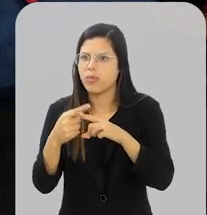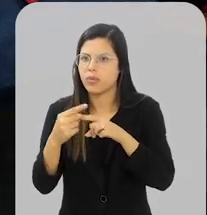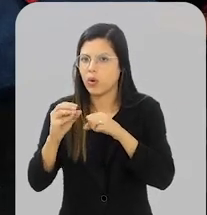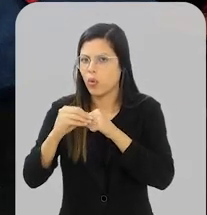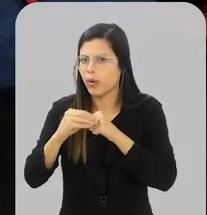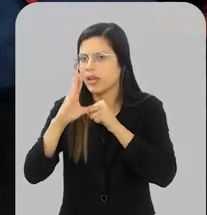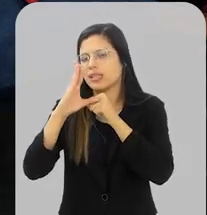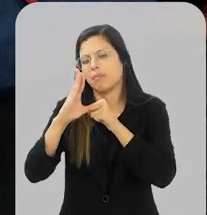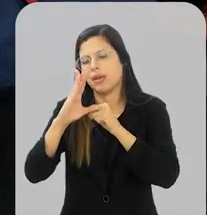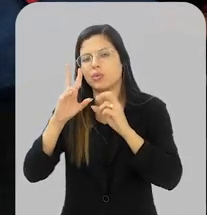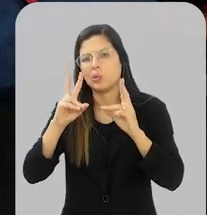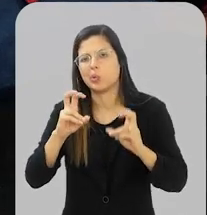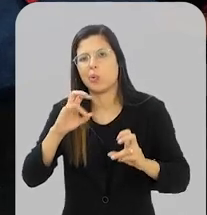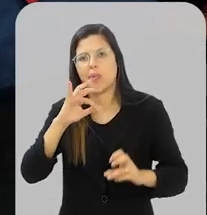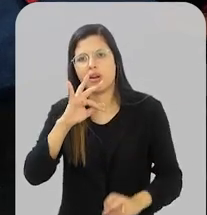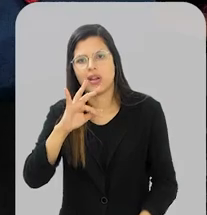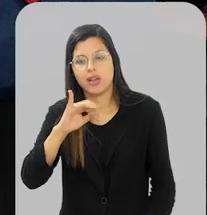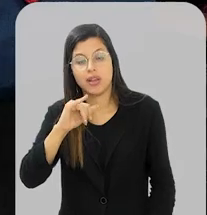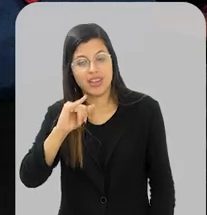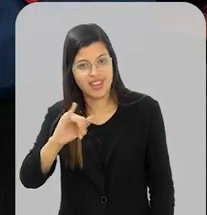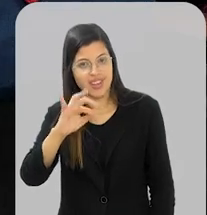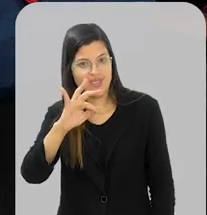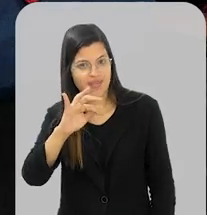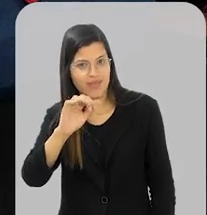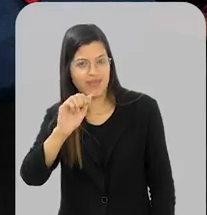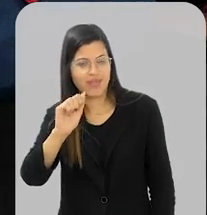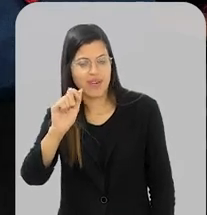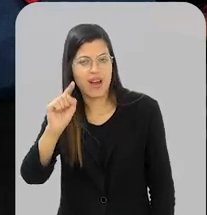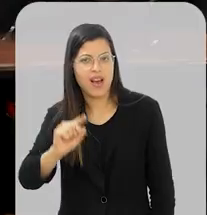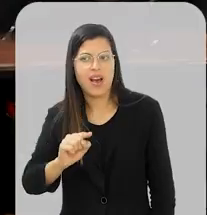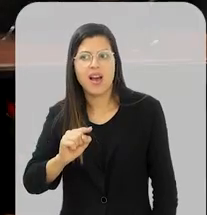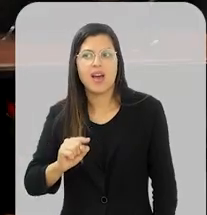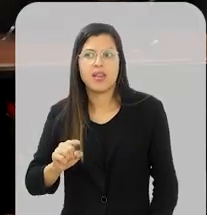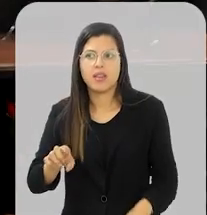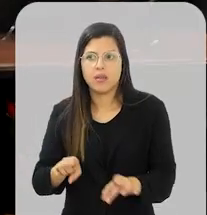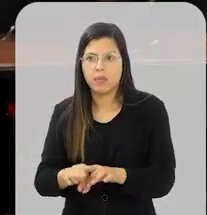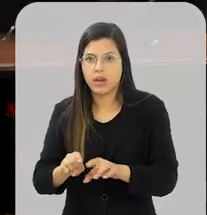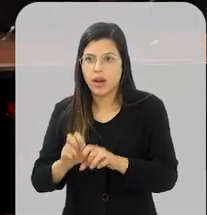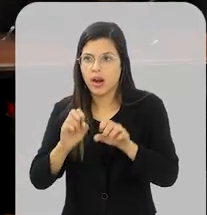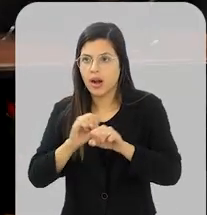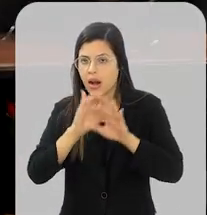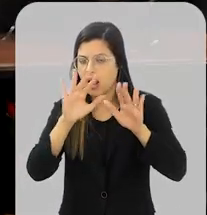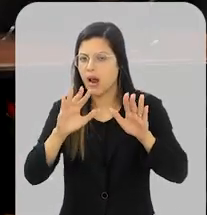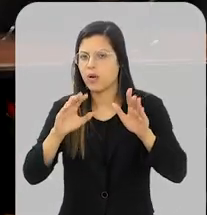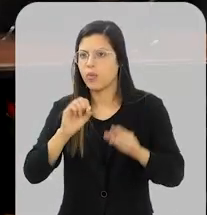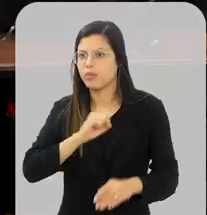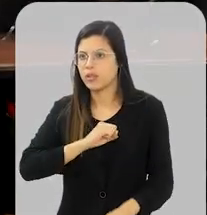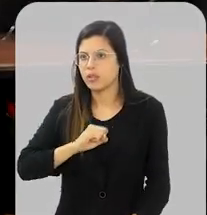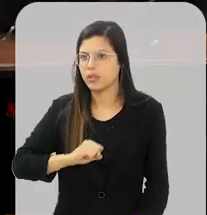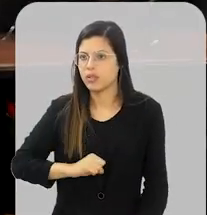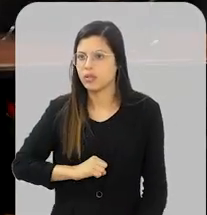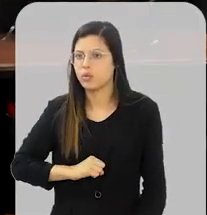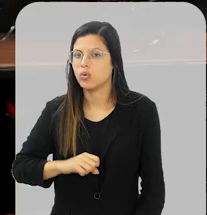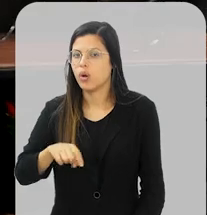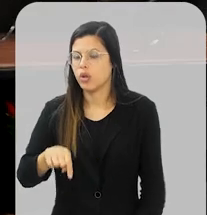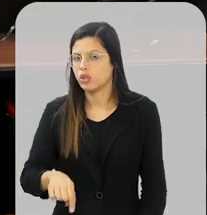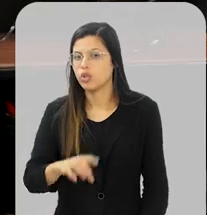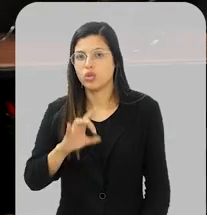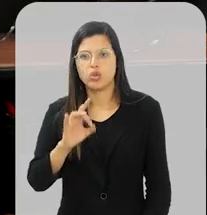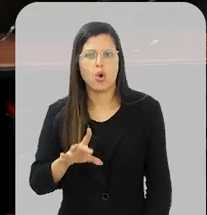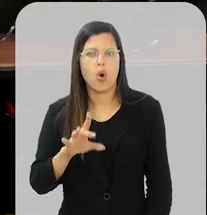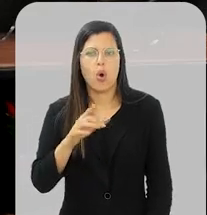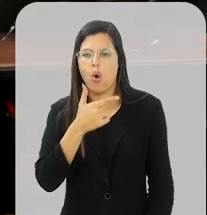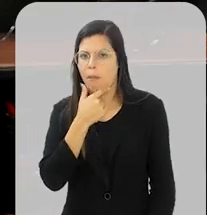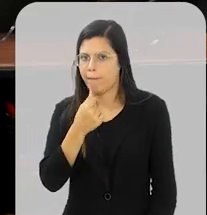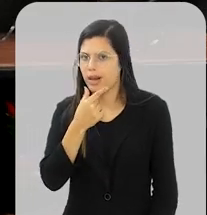aumentando esse conhecimento de Ifá, até para deixar uma coisa muito clara: sacerdote de Ifá